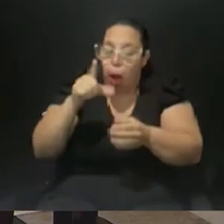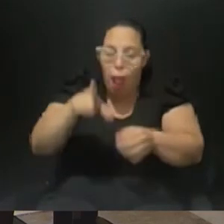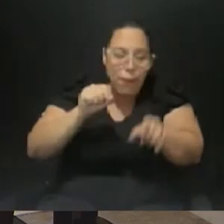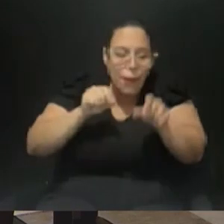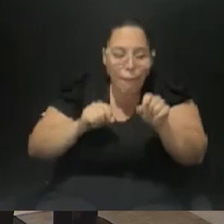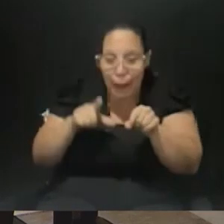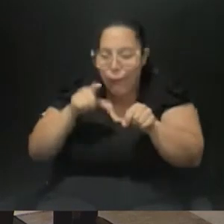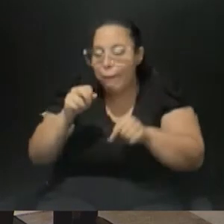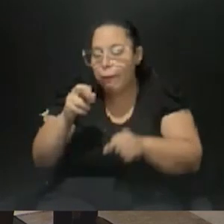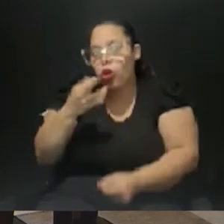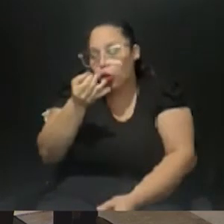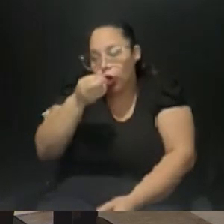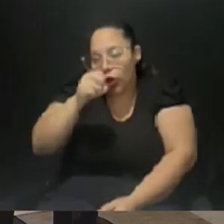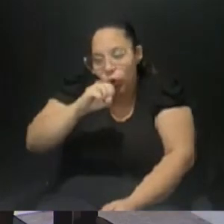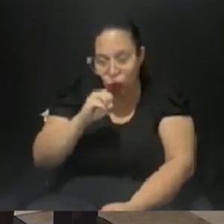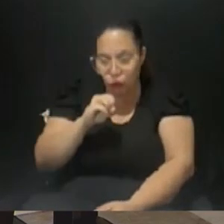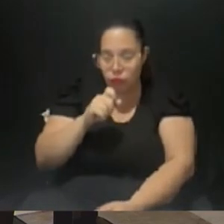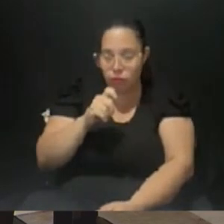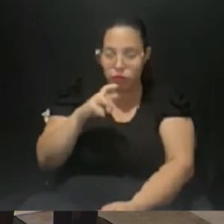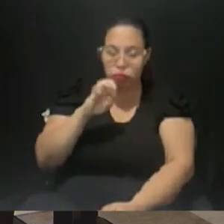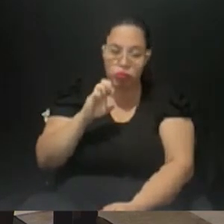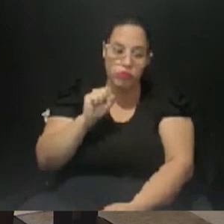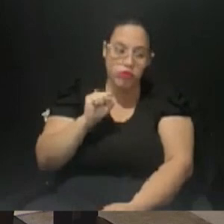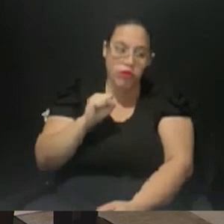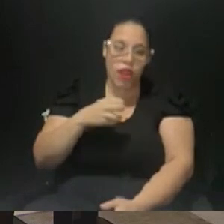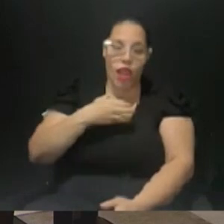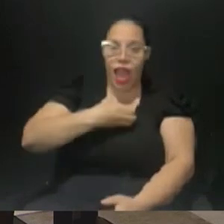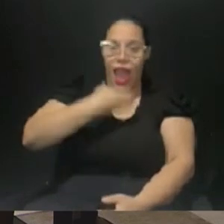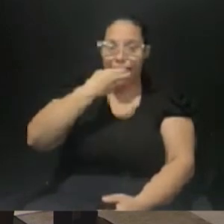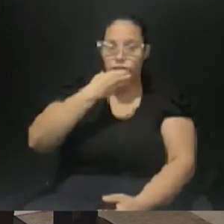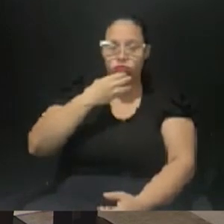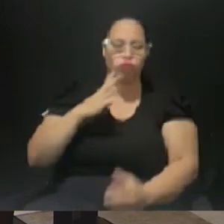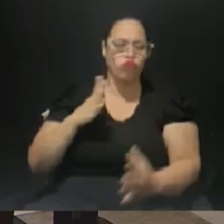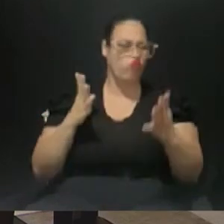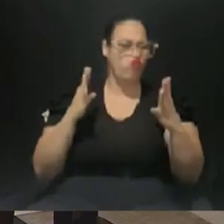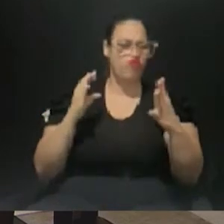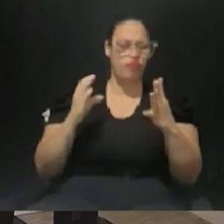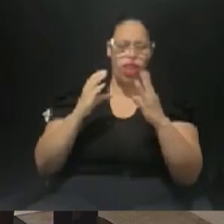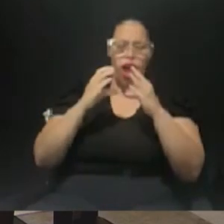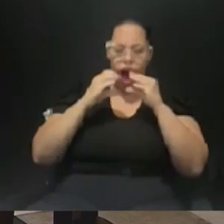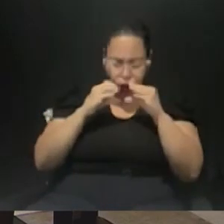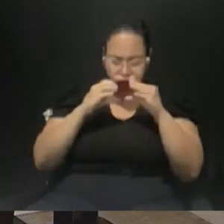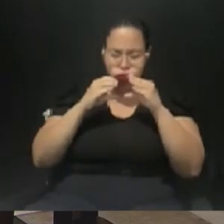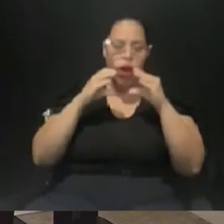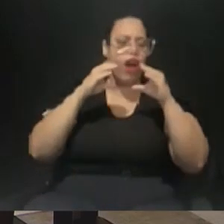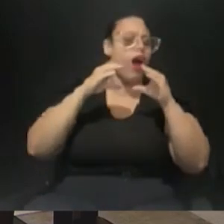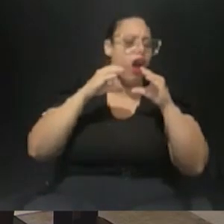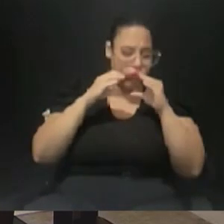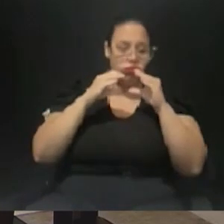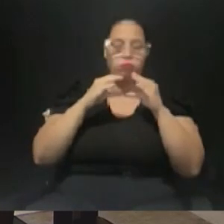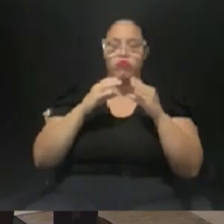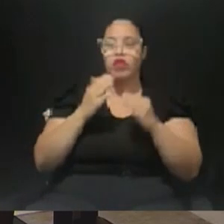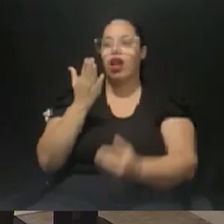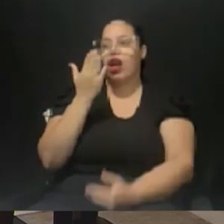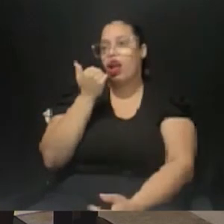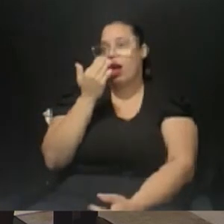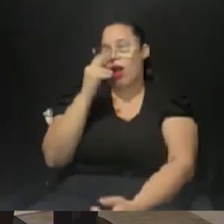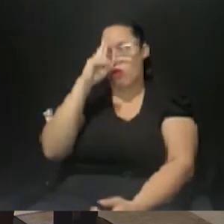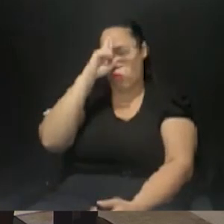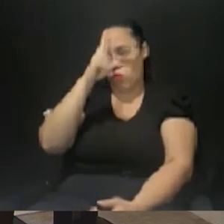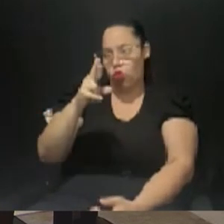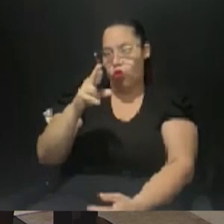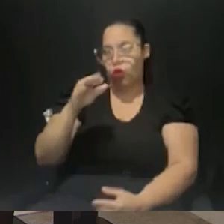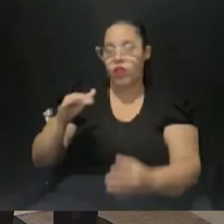sanduíches deliciosos, também oferecendo almoço e jantar, né? E sem contar também